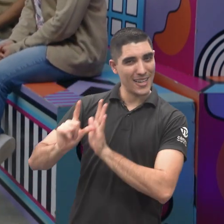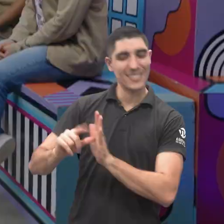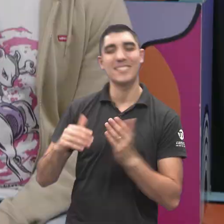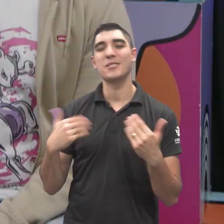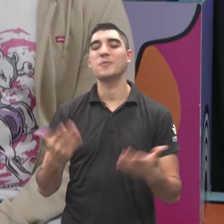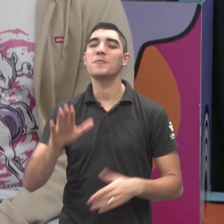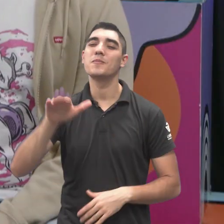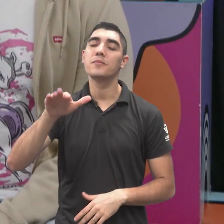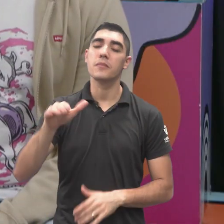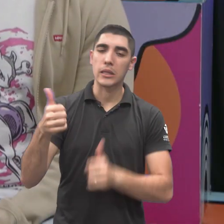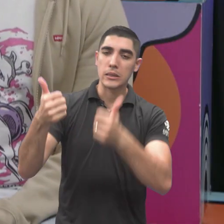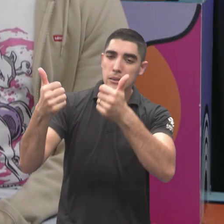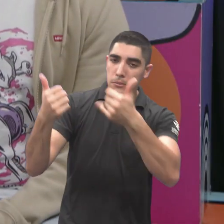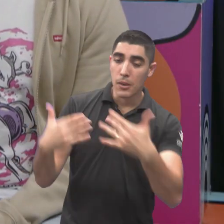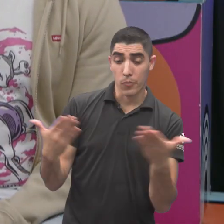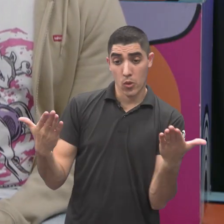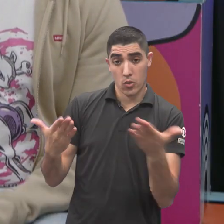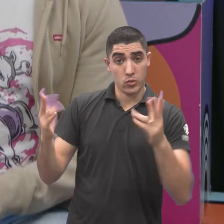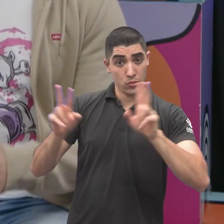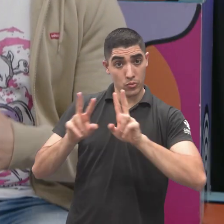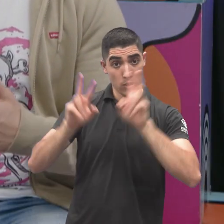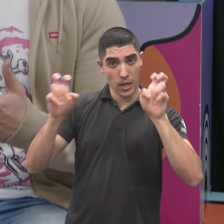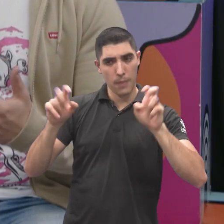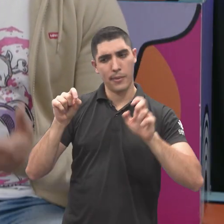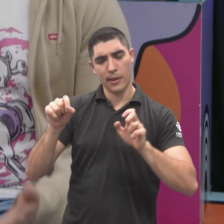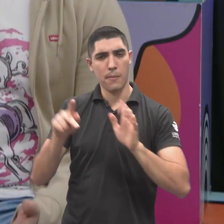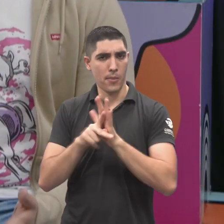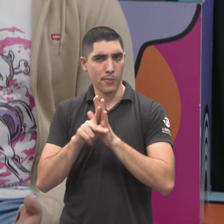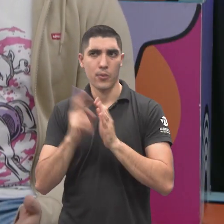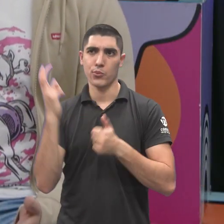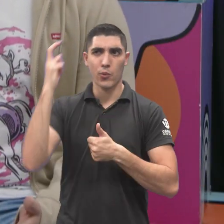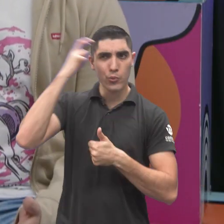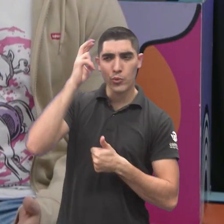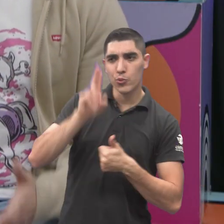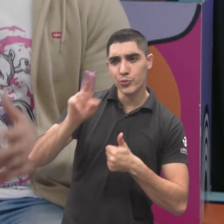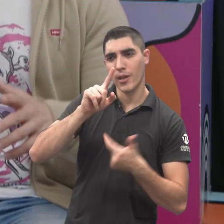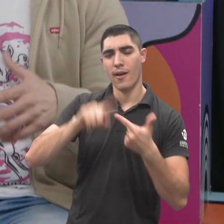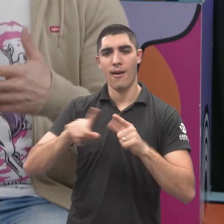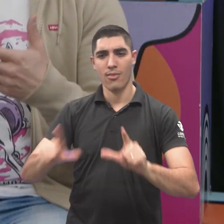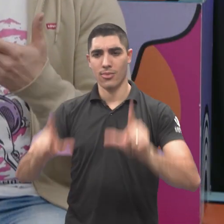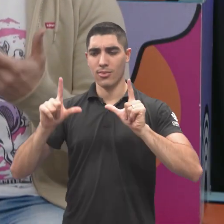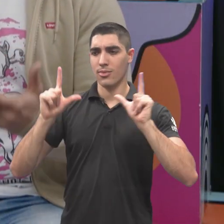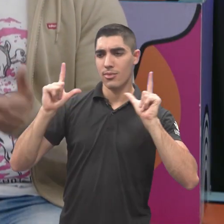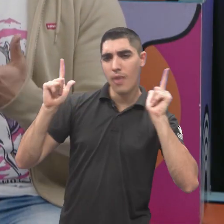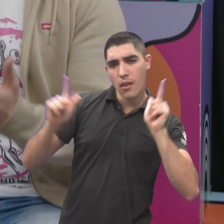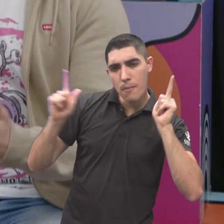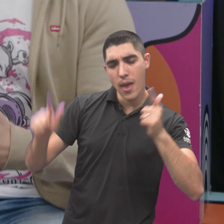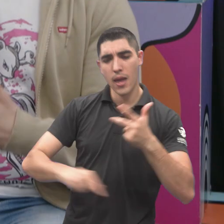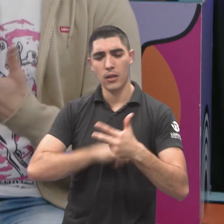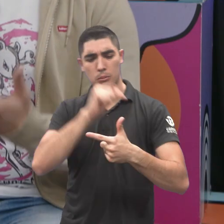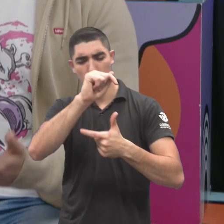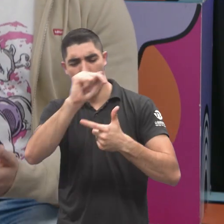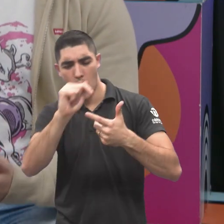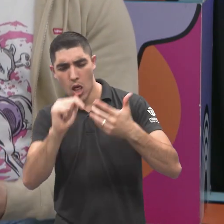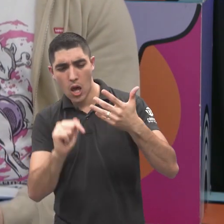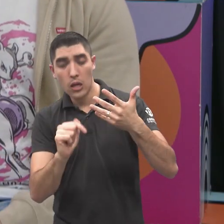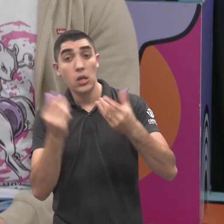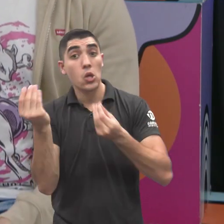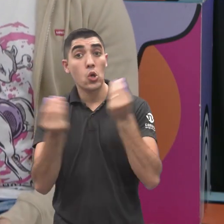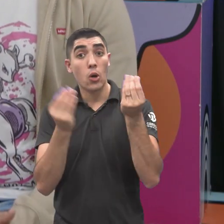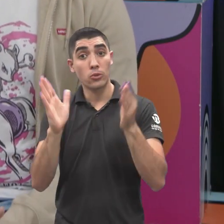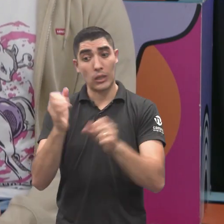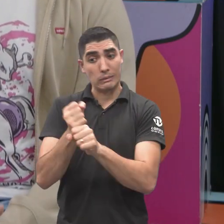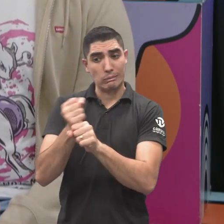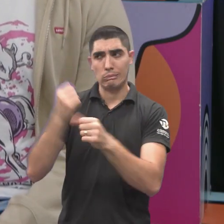Guerra, hoje estamos falando aqui sobre consumo de cultura, consumo de entretenimento e a maneira com que isso vem se adaptando ao longo dos anos.